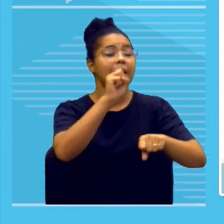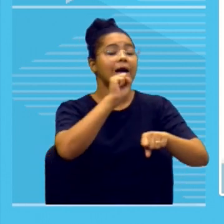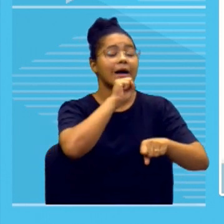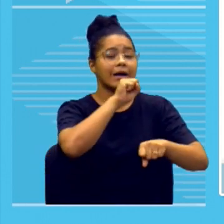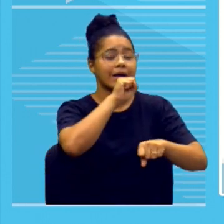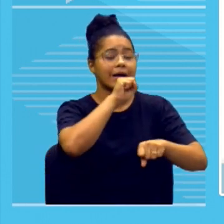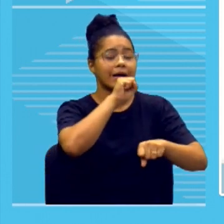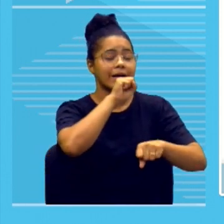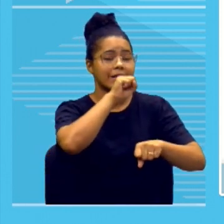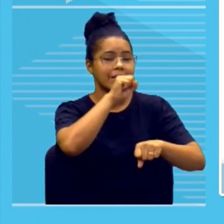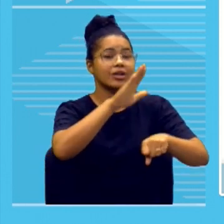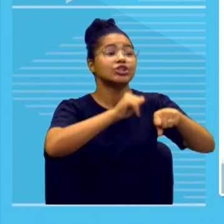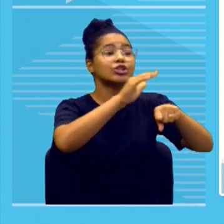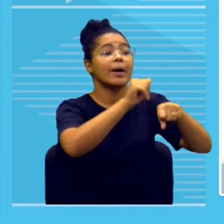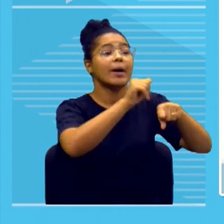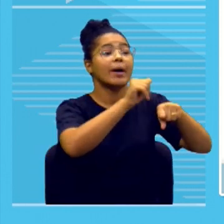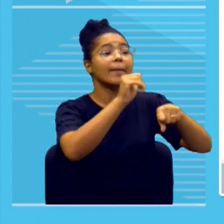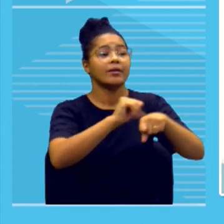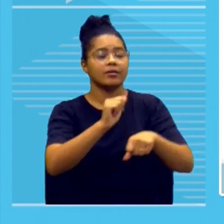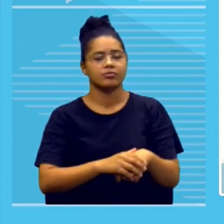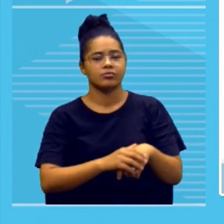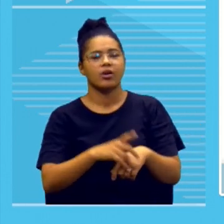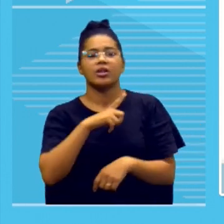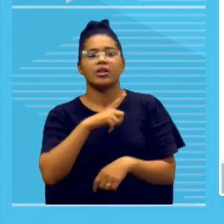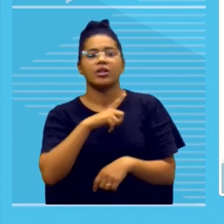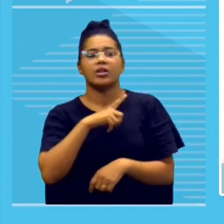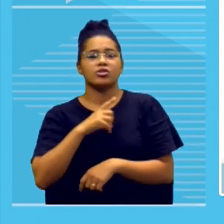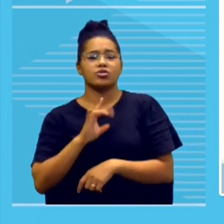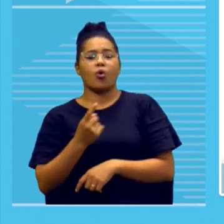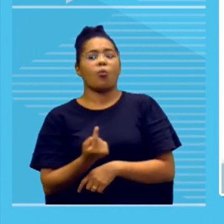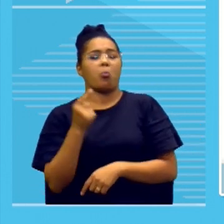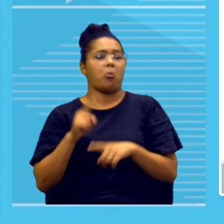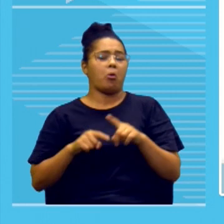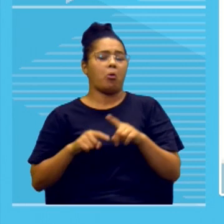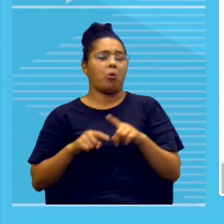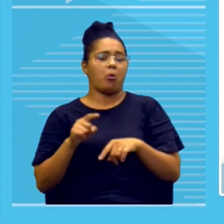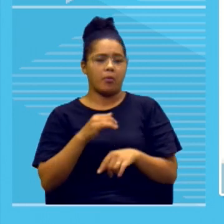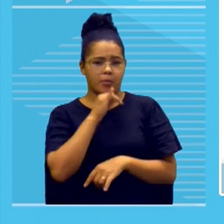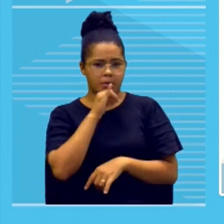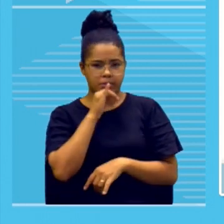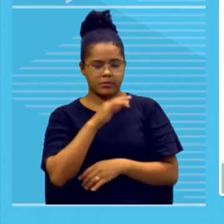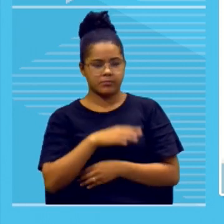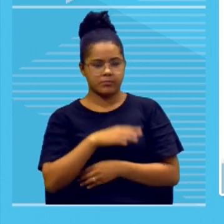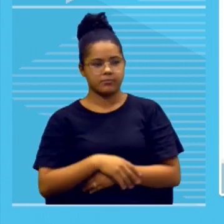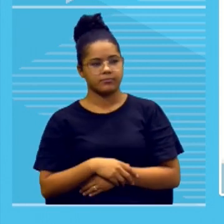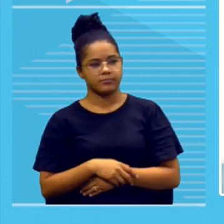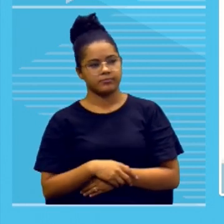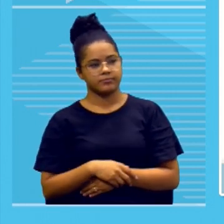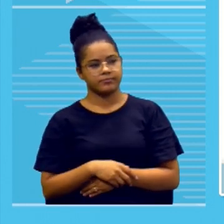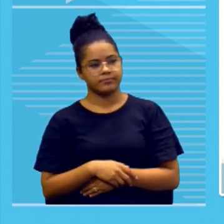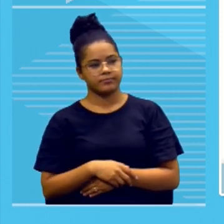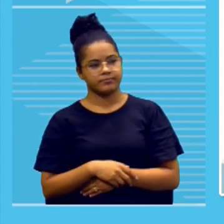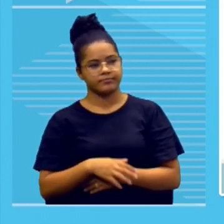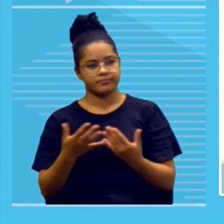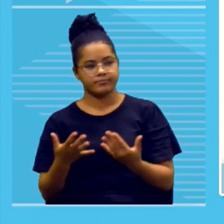Vocativo na segunda frase, né? Na primeira, mãe é sujeito. Mas na segunda, mãe é